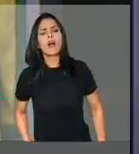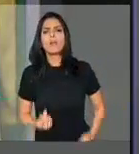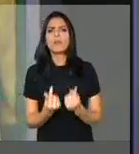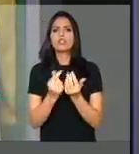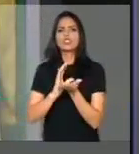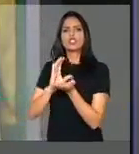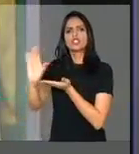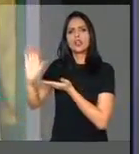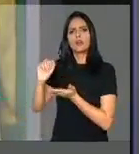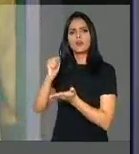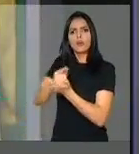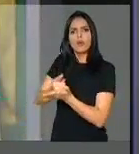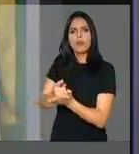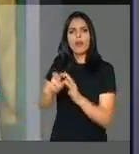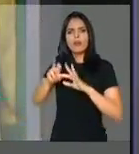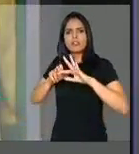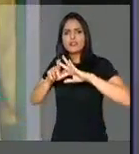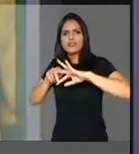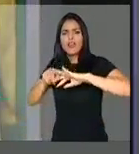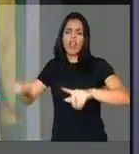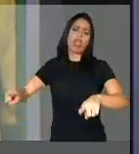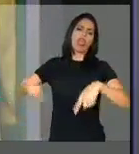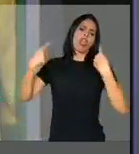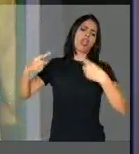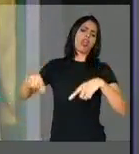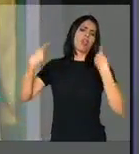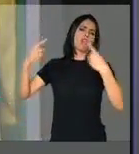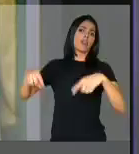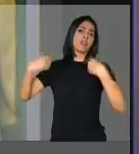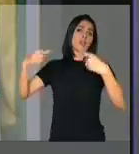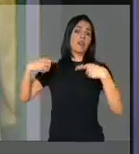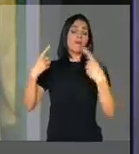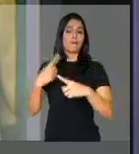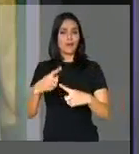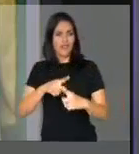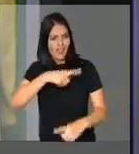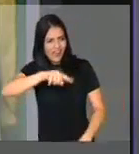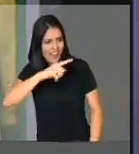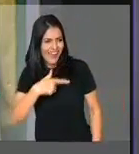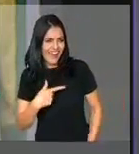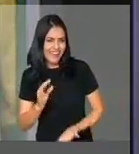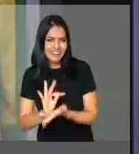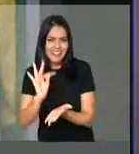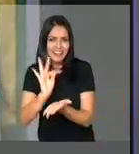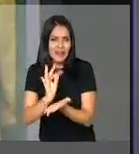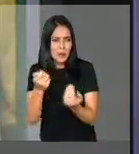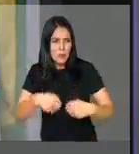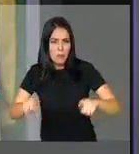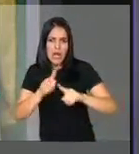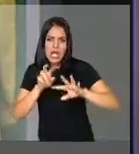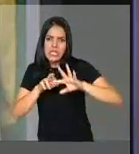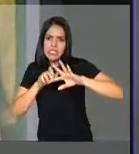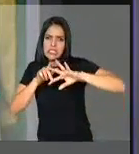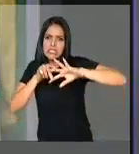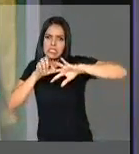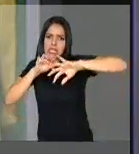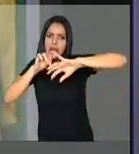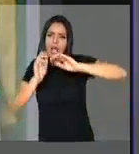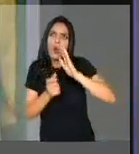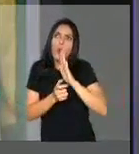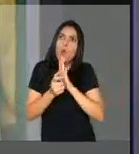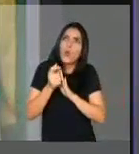liberados para aquisição. Foi muito criticado, senhor presidente, porque achavam que Teresina não precisava daquela escada. Veja